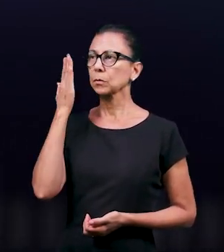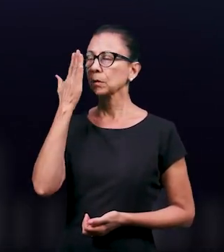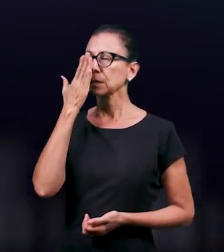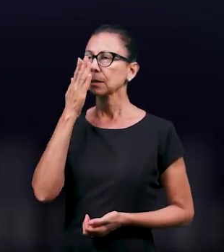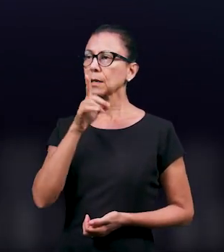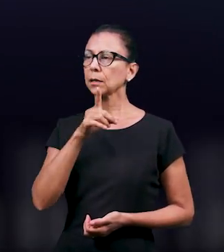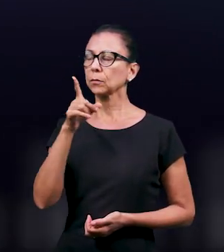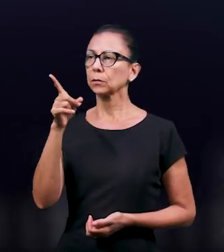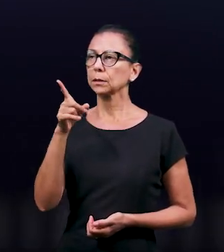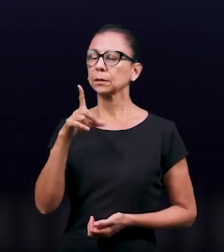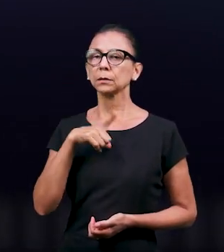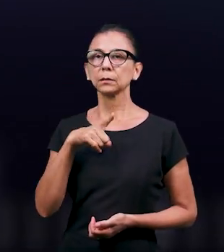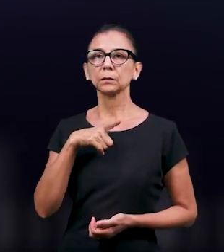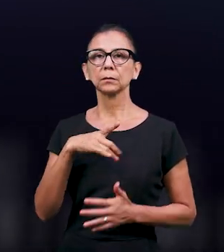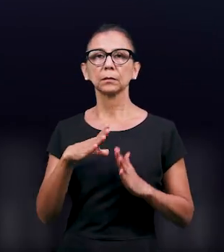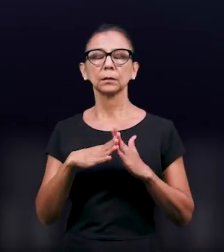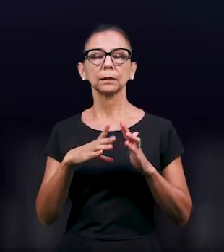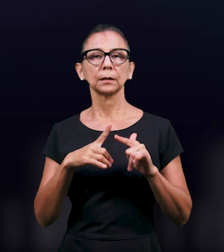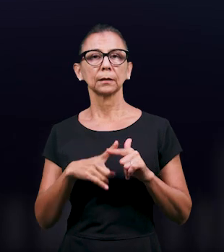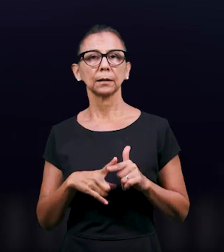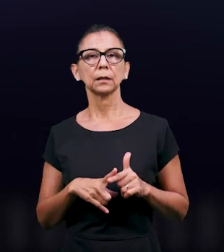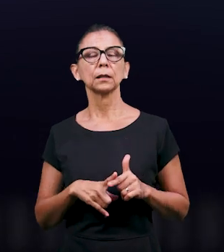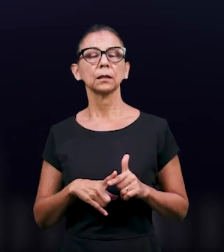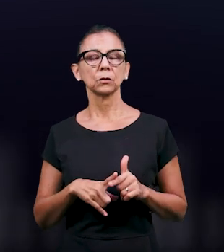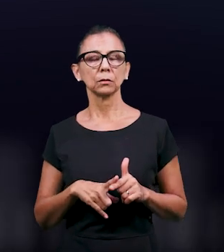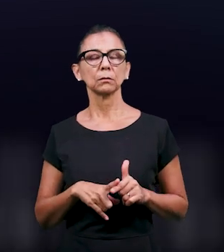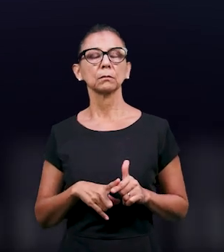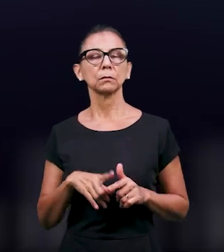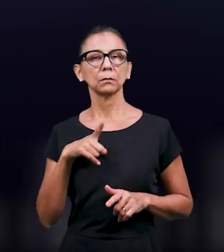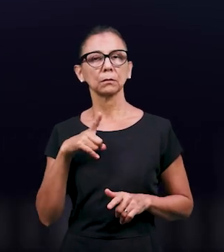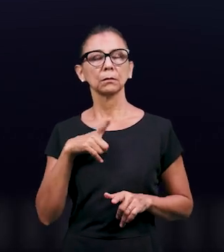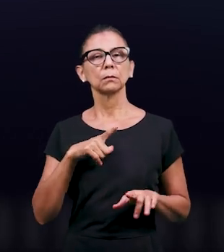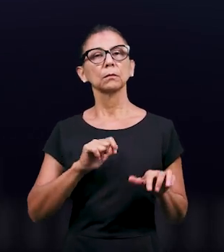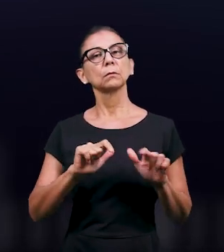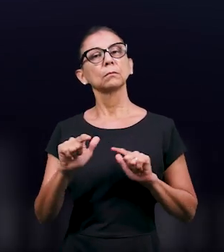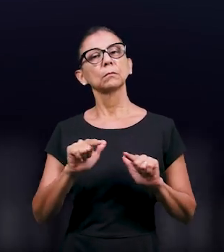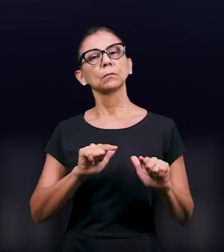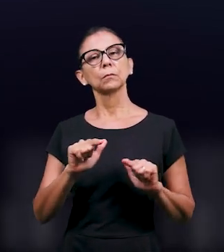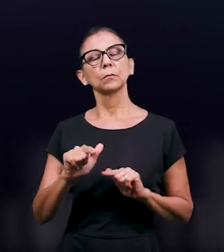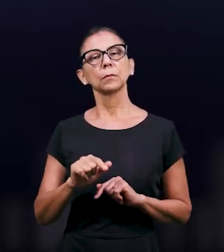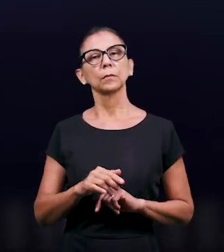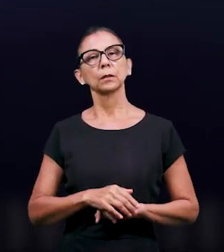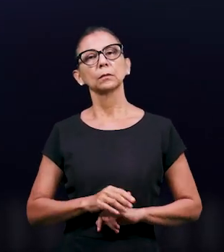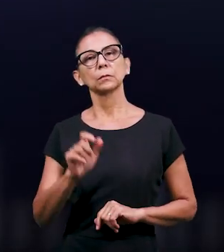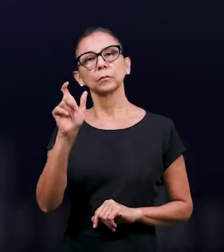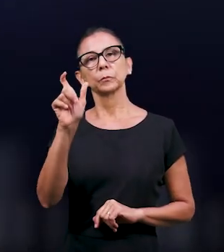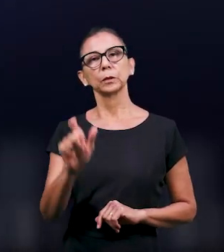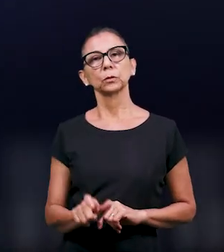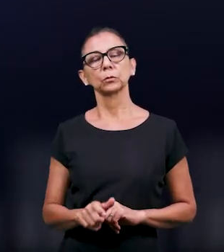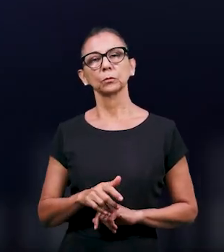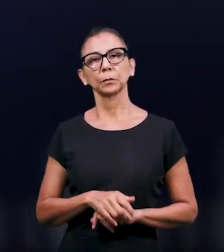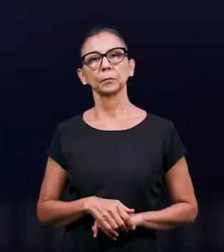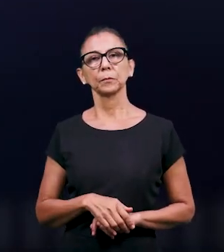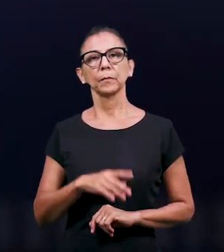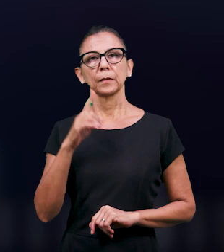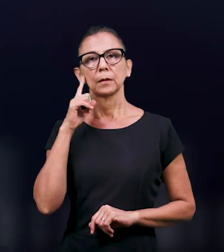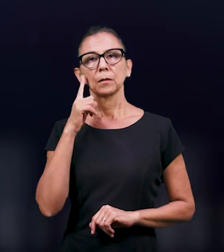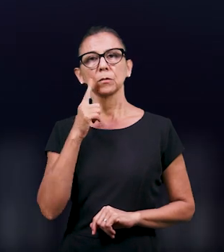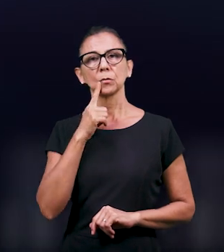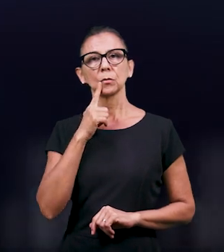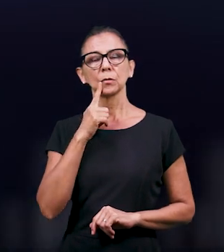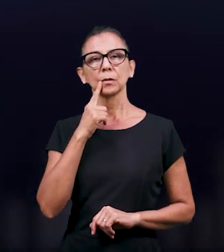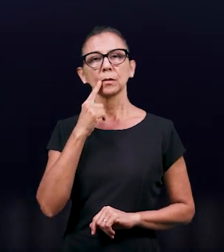tem imagens agora de uma igreja, duas das nossas igrejas, onde também foi feito um trabalho com uma pessoa que